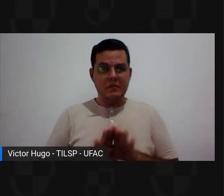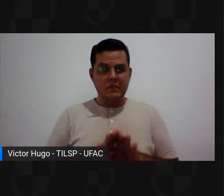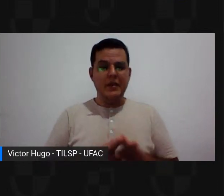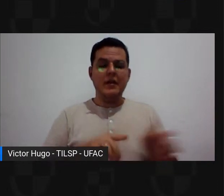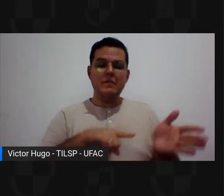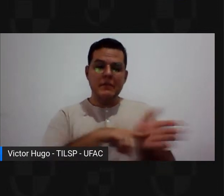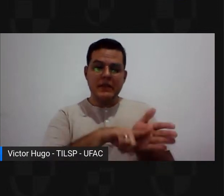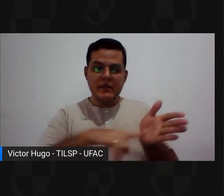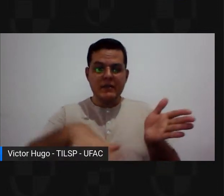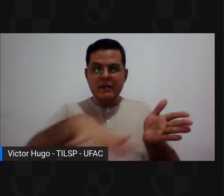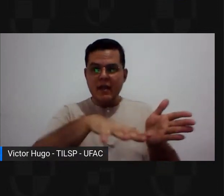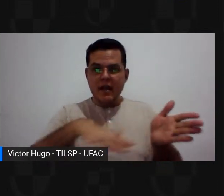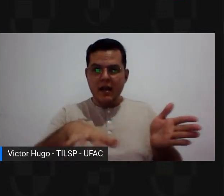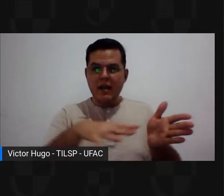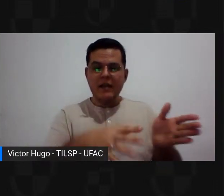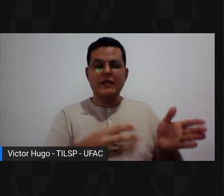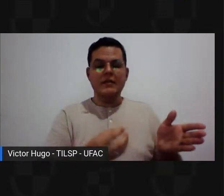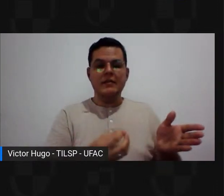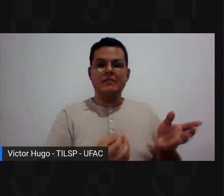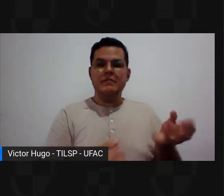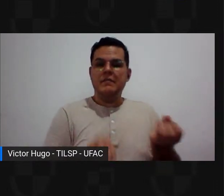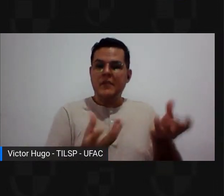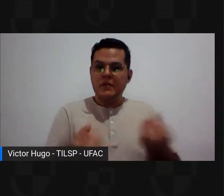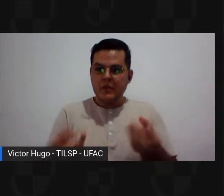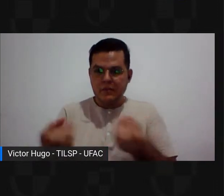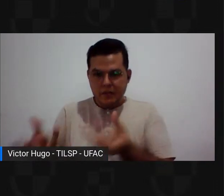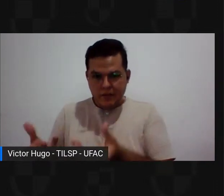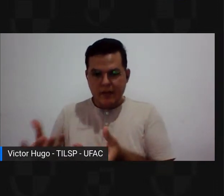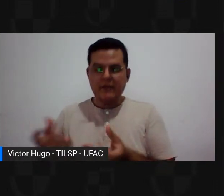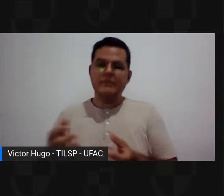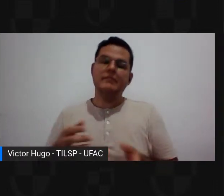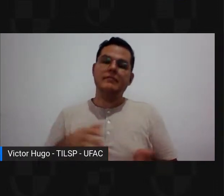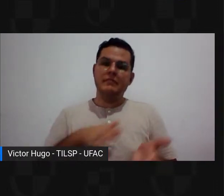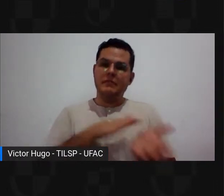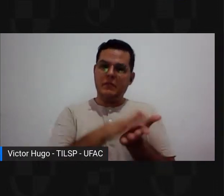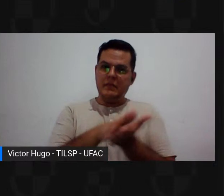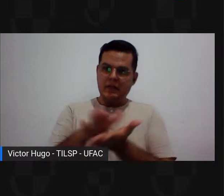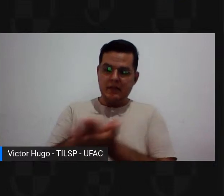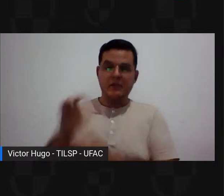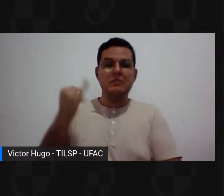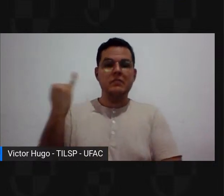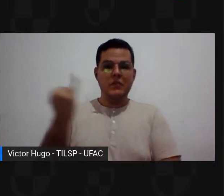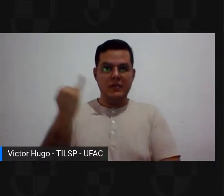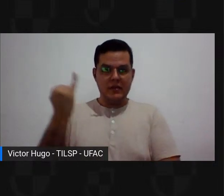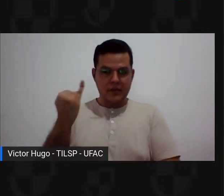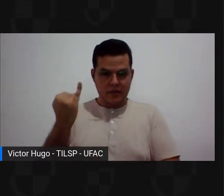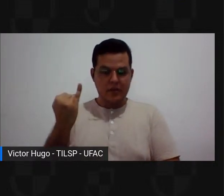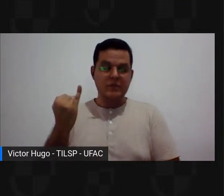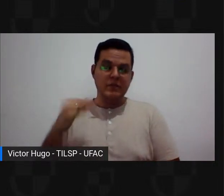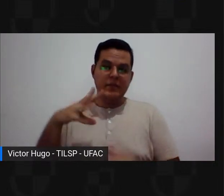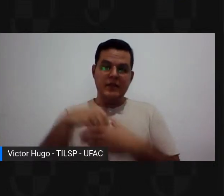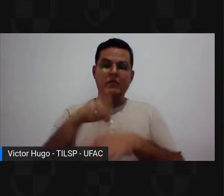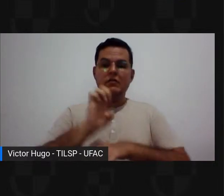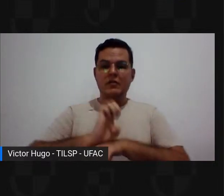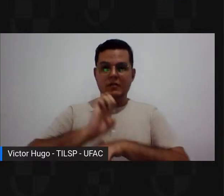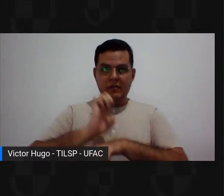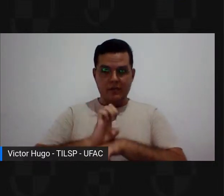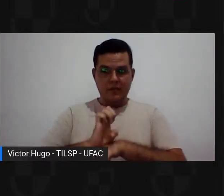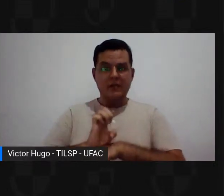sua tese de doutorado, tem várias publicações importantes para o Estado e foi também uma excelente professora.